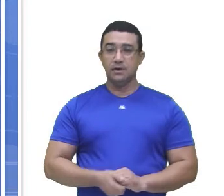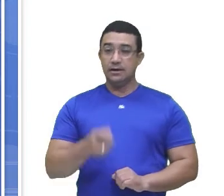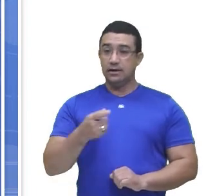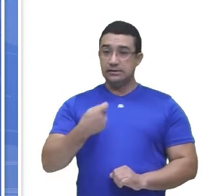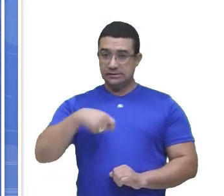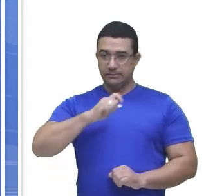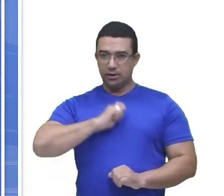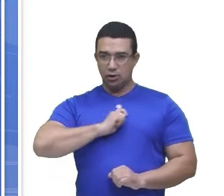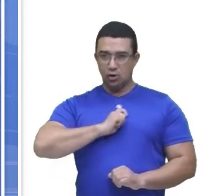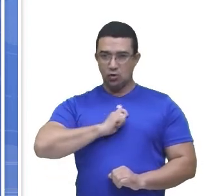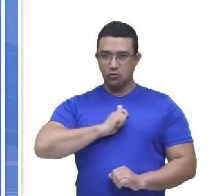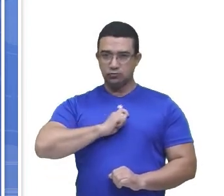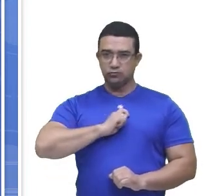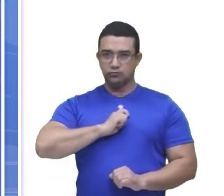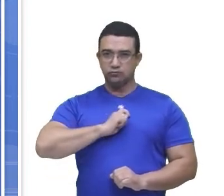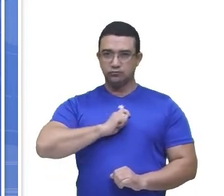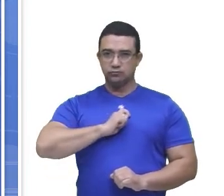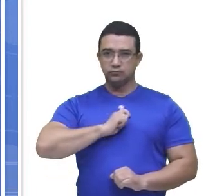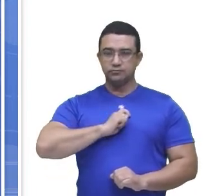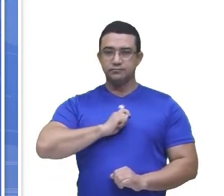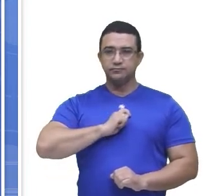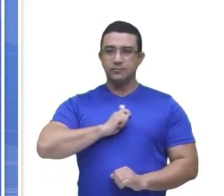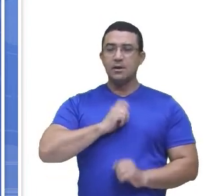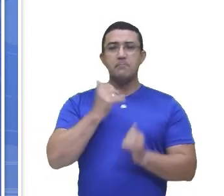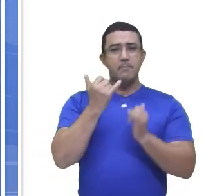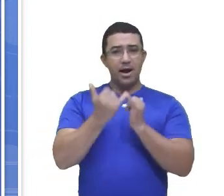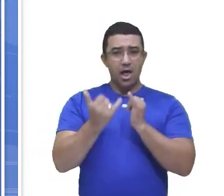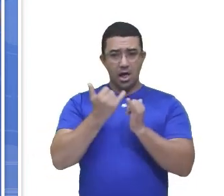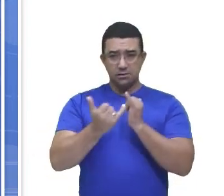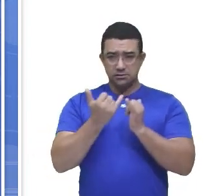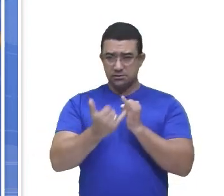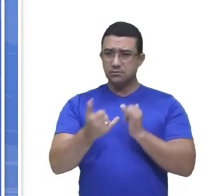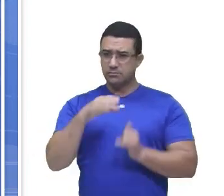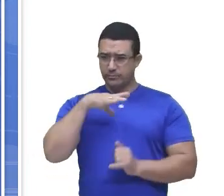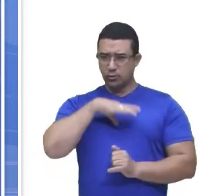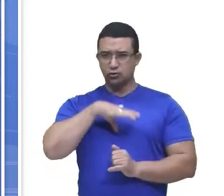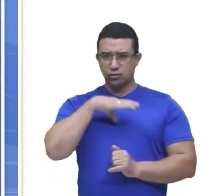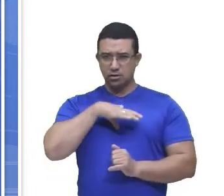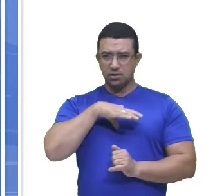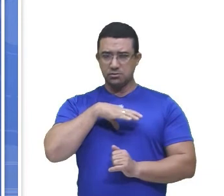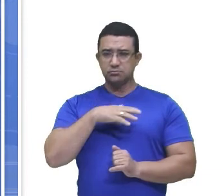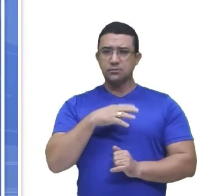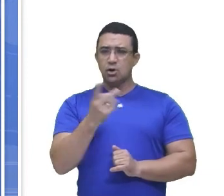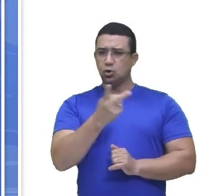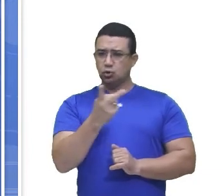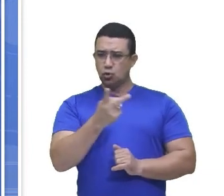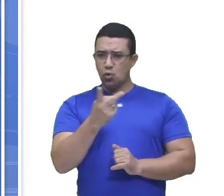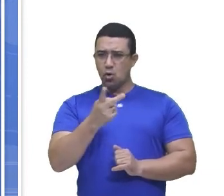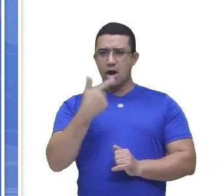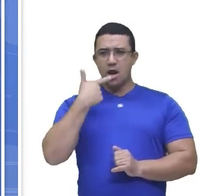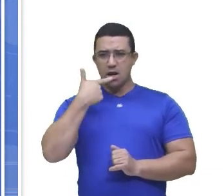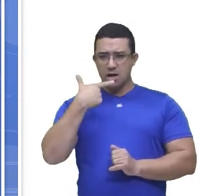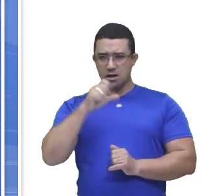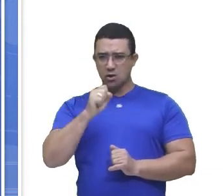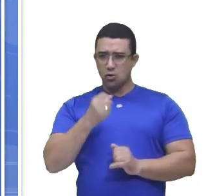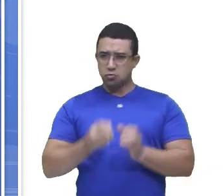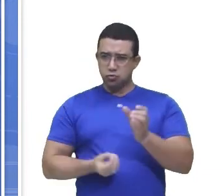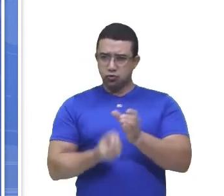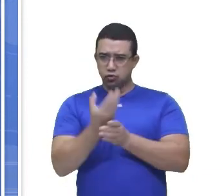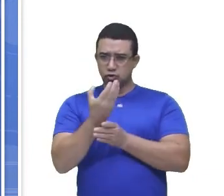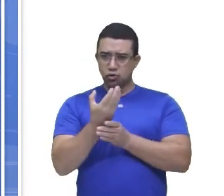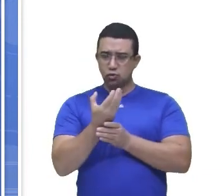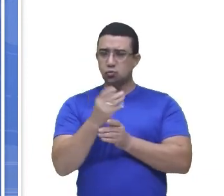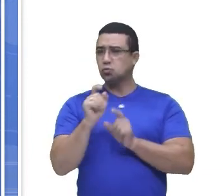espanhol, dizem, né, e verdadeiramente é muito parecido com o português. Claro, as duas línguas têm origem no latim, assim como